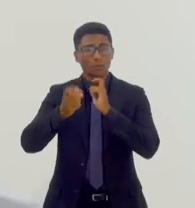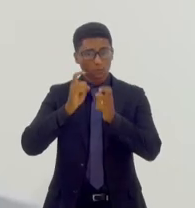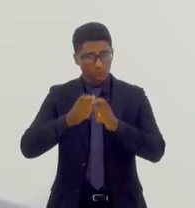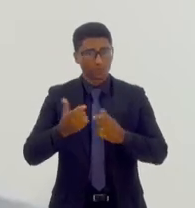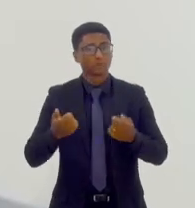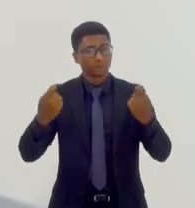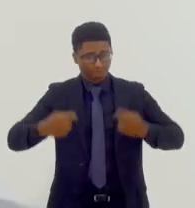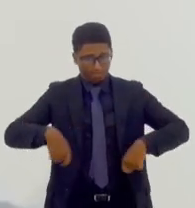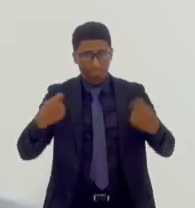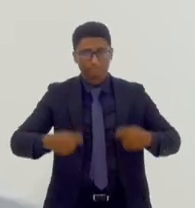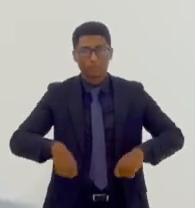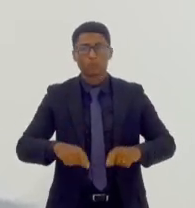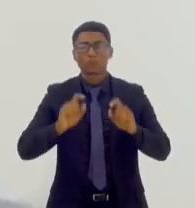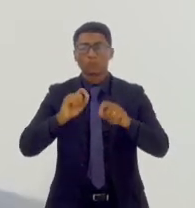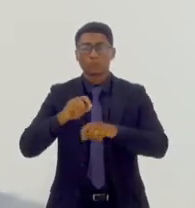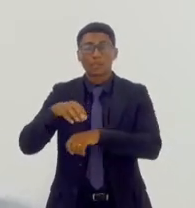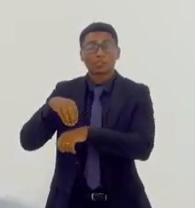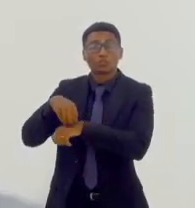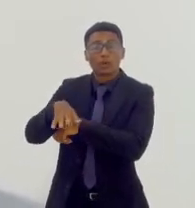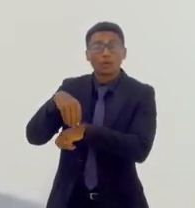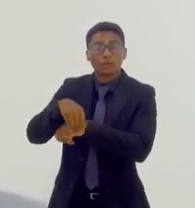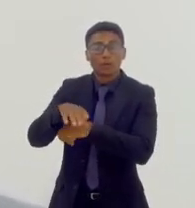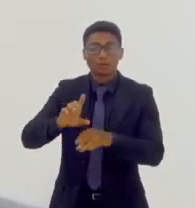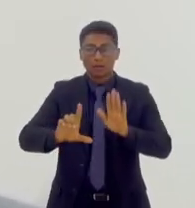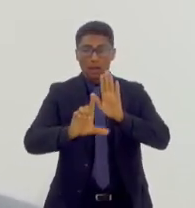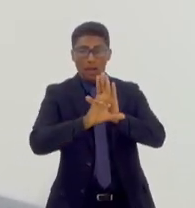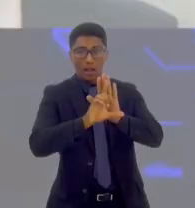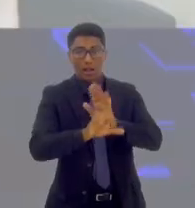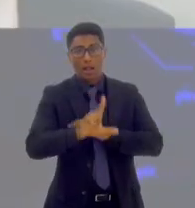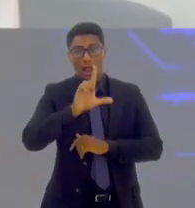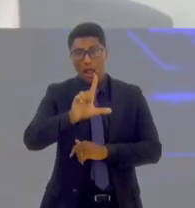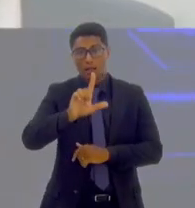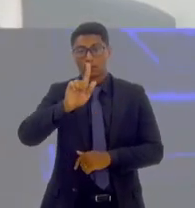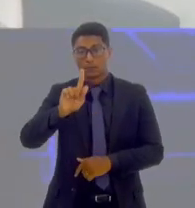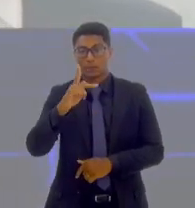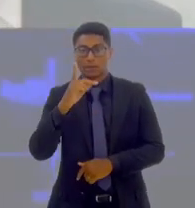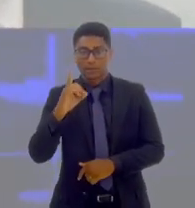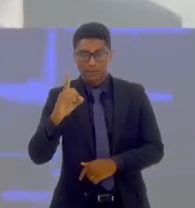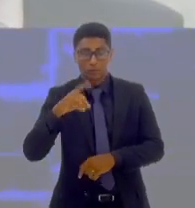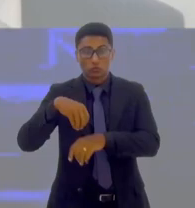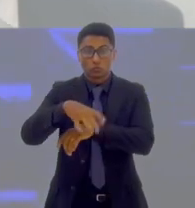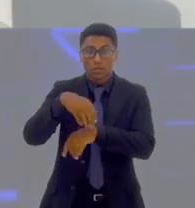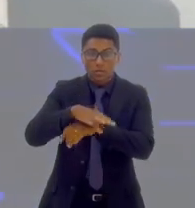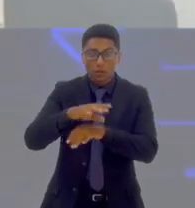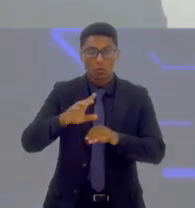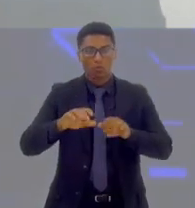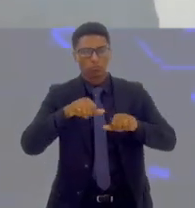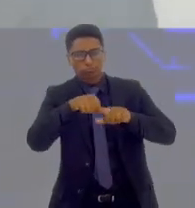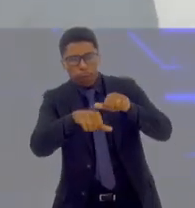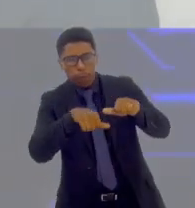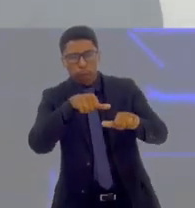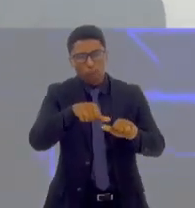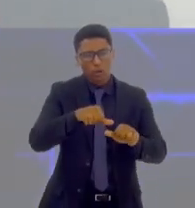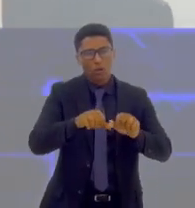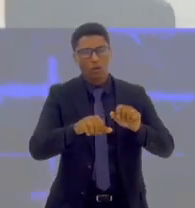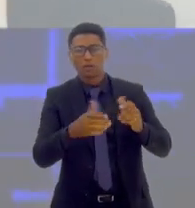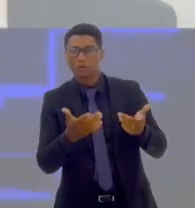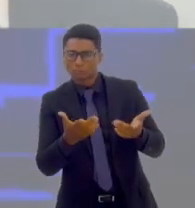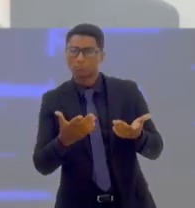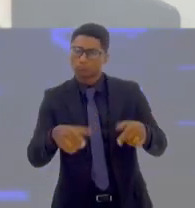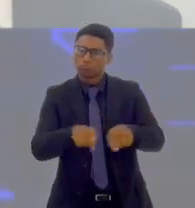importante, de sugestões de adaptações da própria Lei Geral de Proteção de Dados. E também, e aí quando eu digo aquela